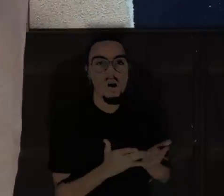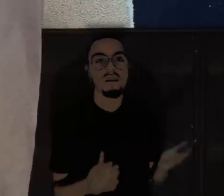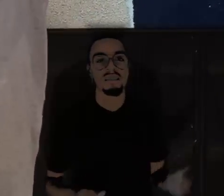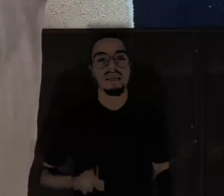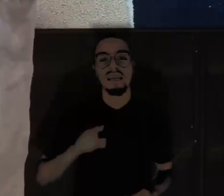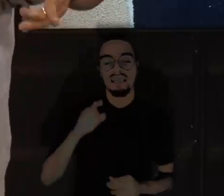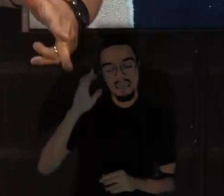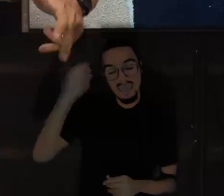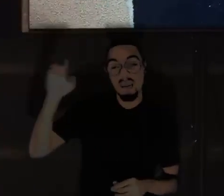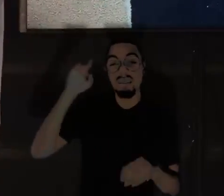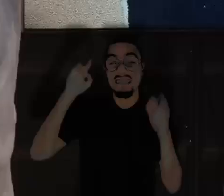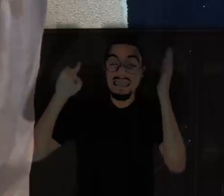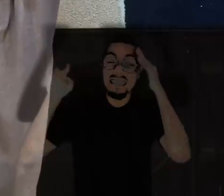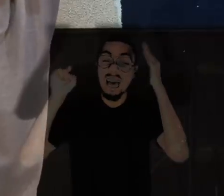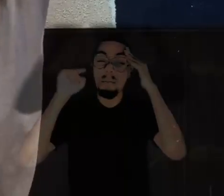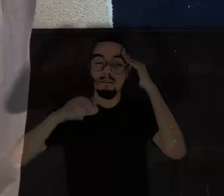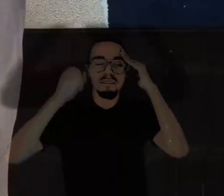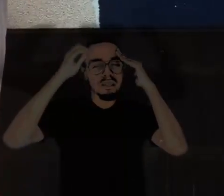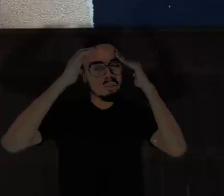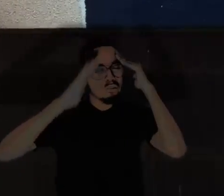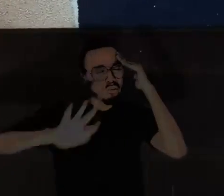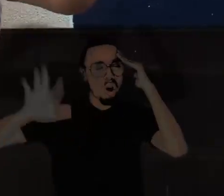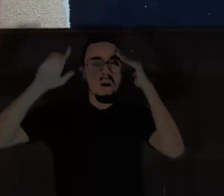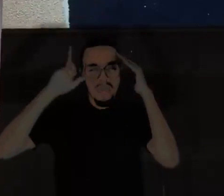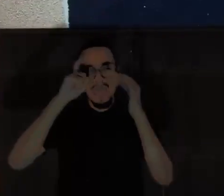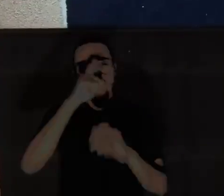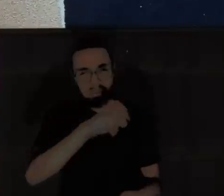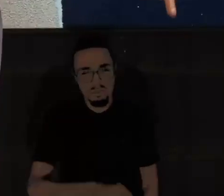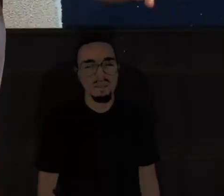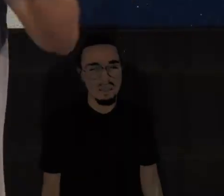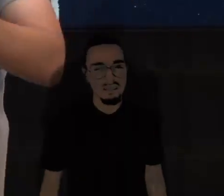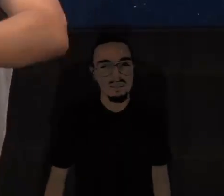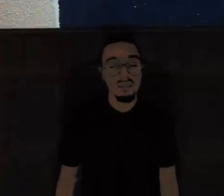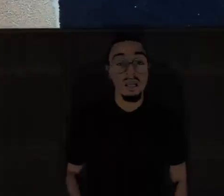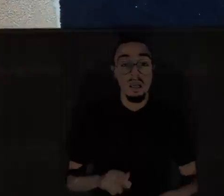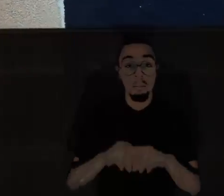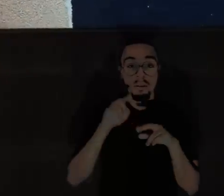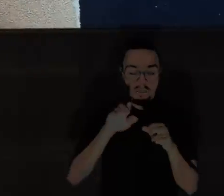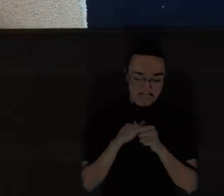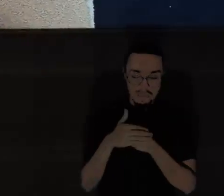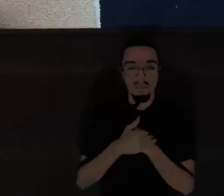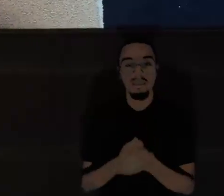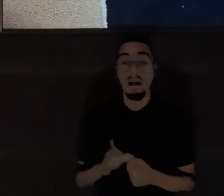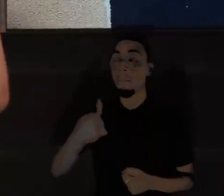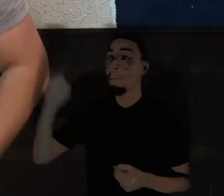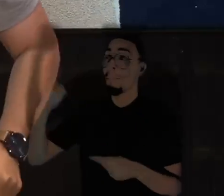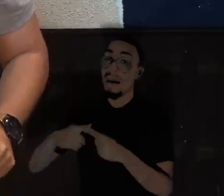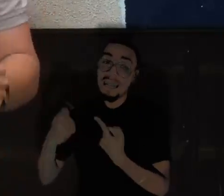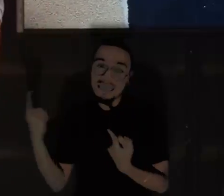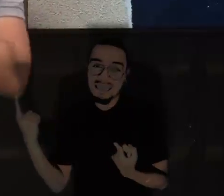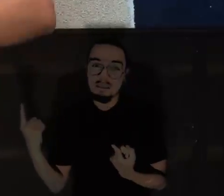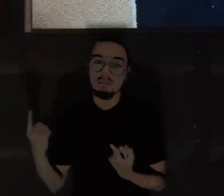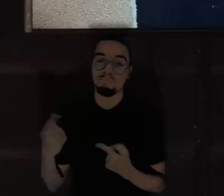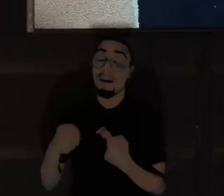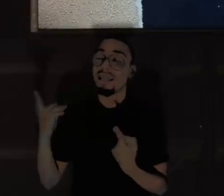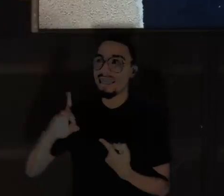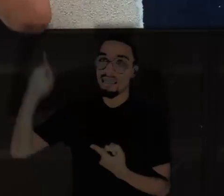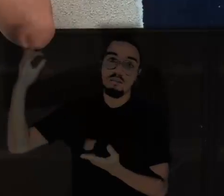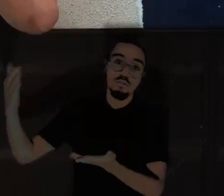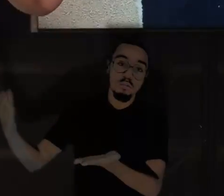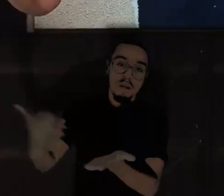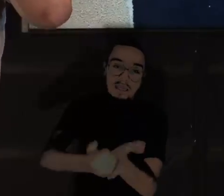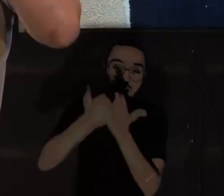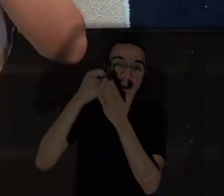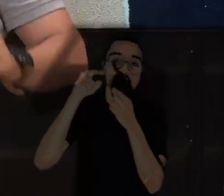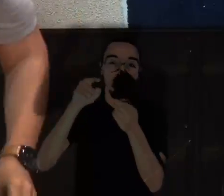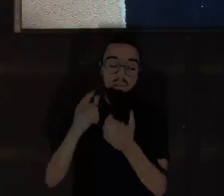Deus sabe que você tem sonho, mas está difícil, né? Está difícil, é por isso que você tem fugido. Deus vai tirar você hoje do lagar e vai trazer você de volta